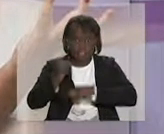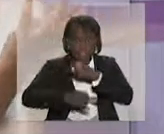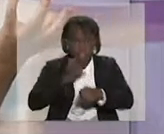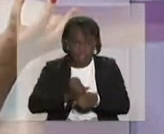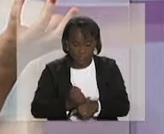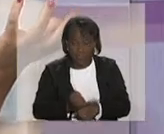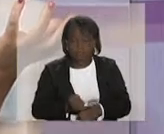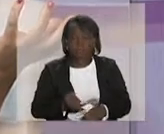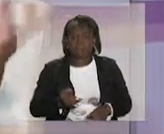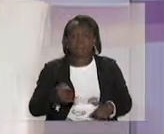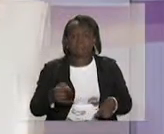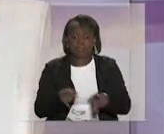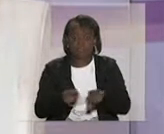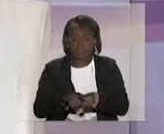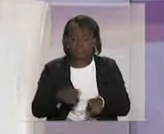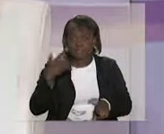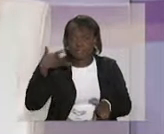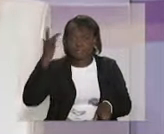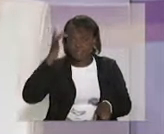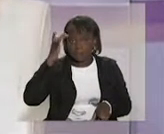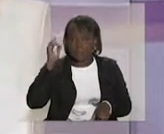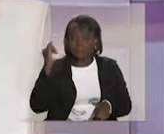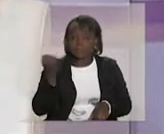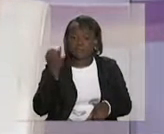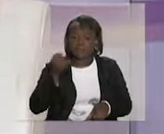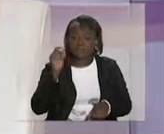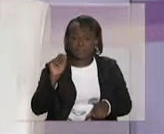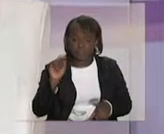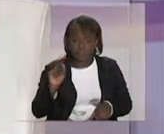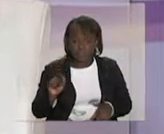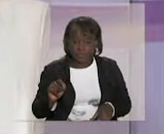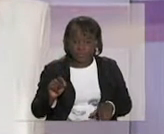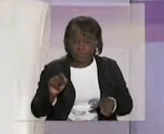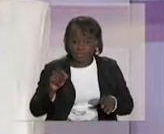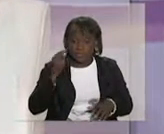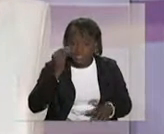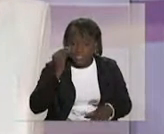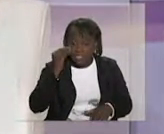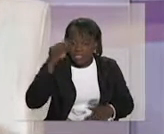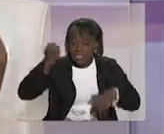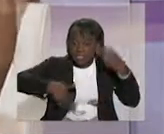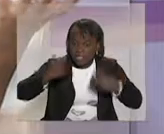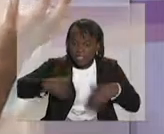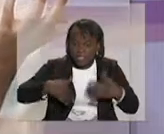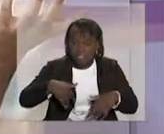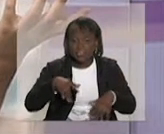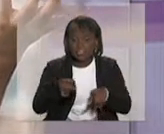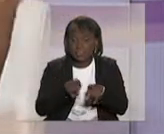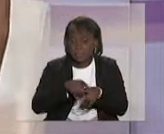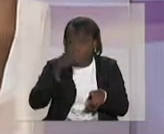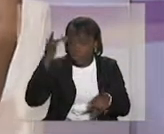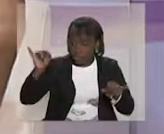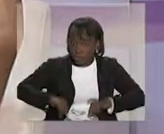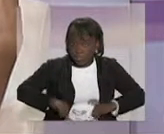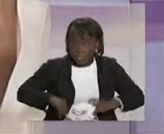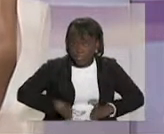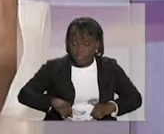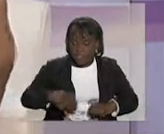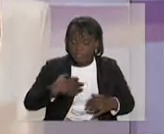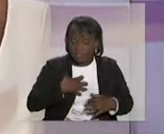diversas facetas na internet, né? E eu acho que ela foi importante também, além de fomentar a discussão, de fazer com